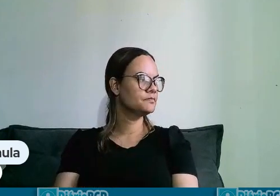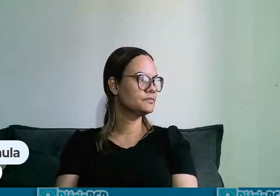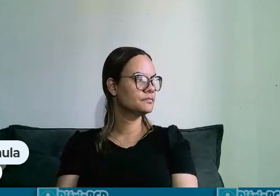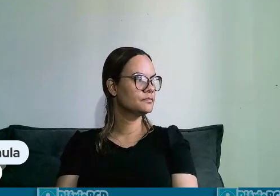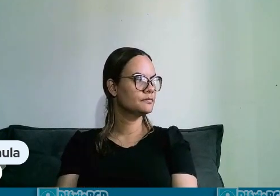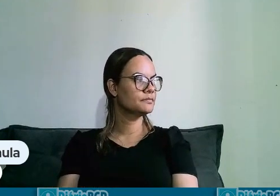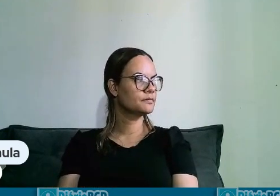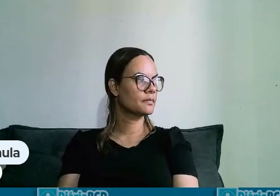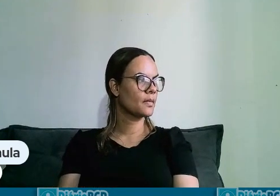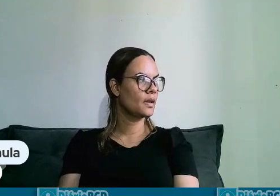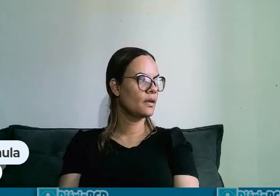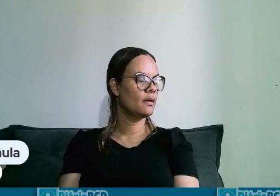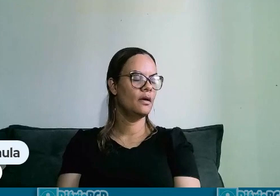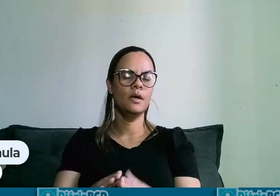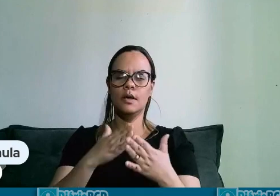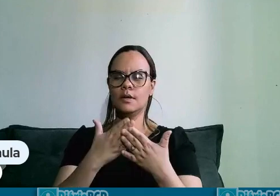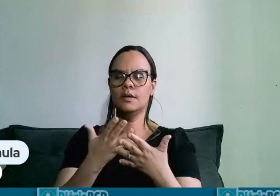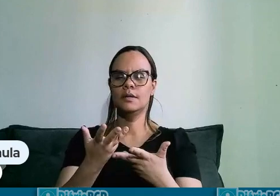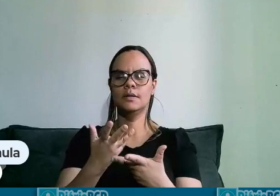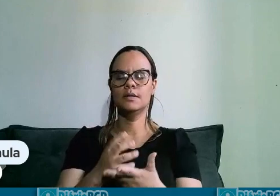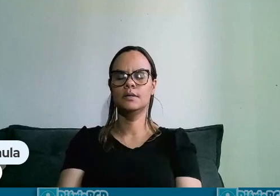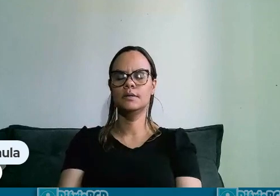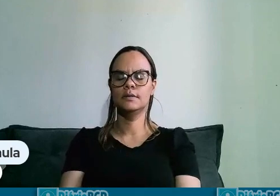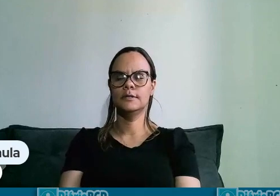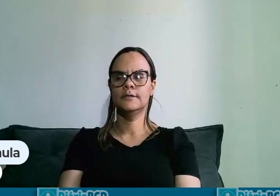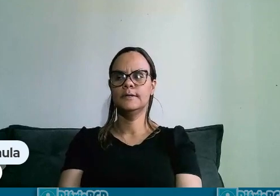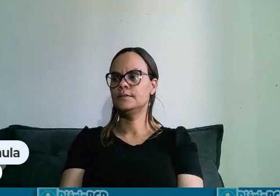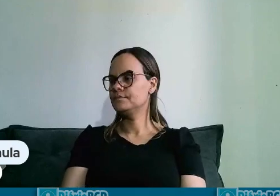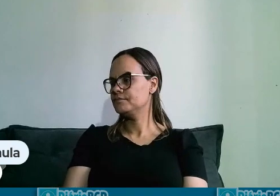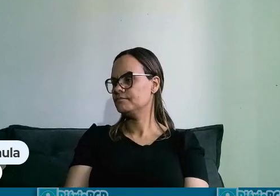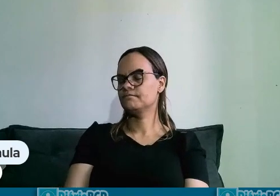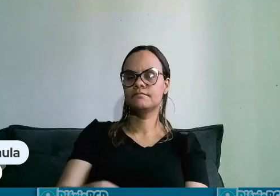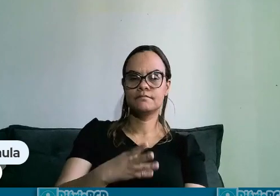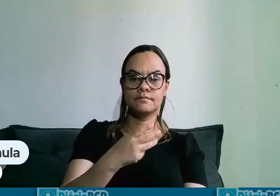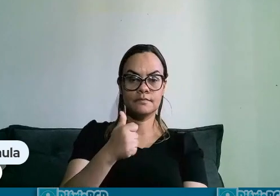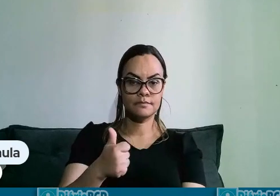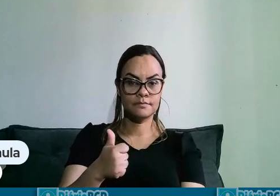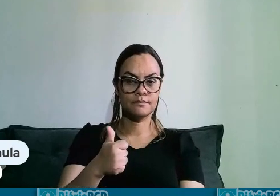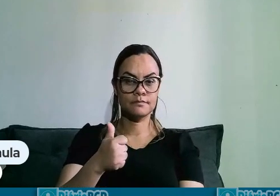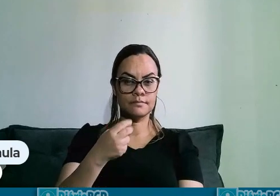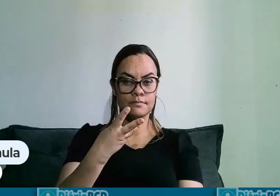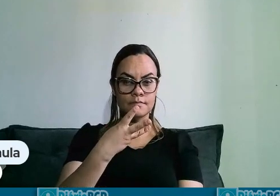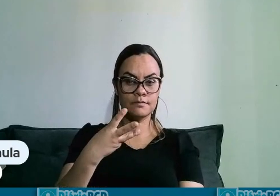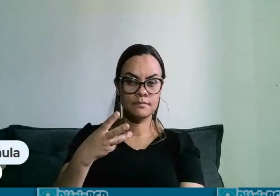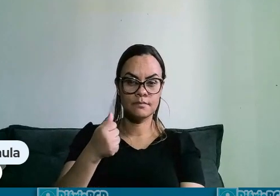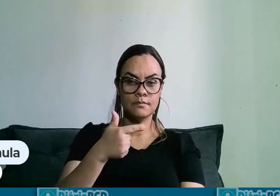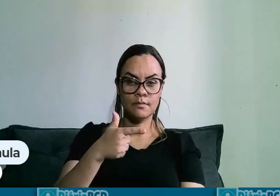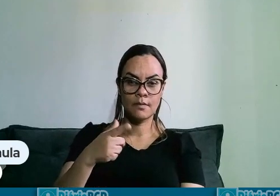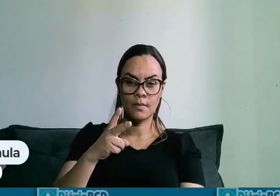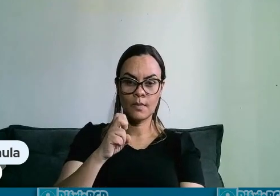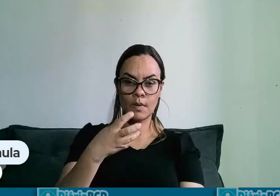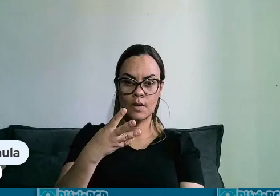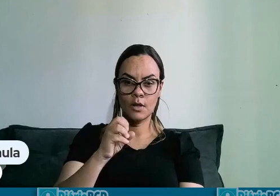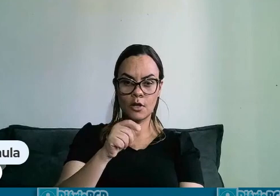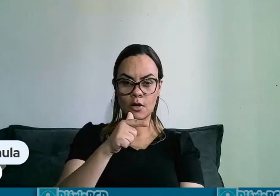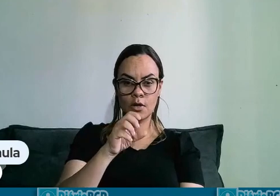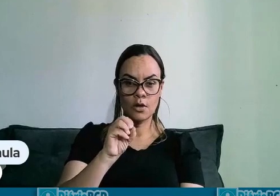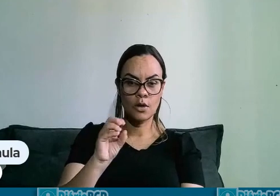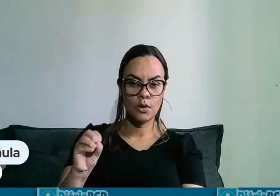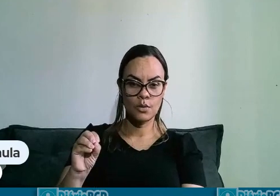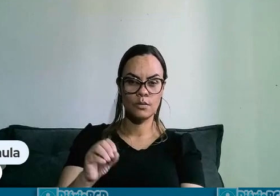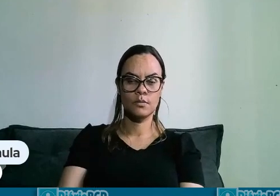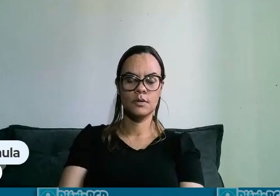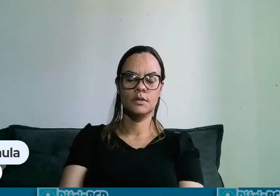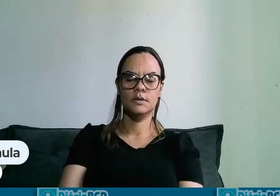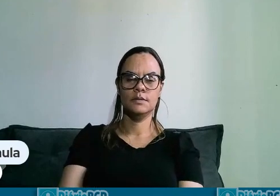queiram, e as escolas também queiram promover atividades com a gente. O telefone é 41 33 12 5400, tá? Que a gente